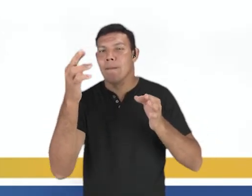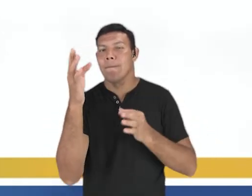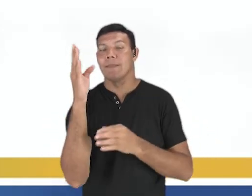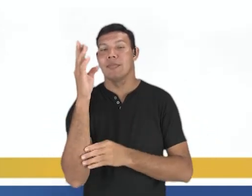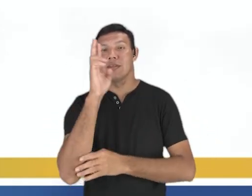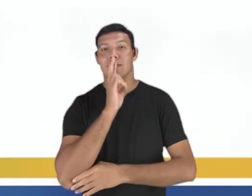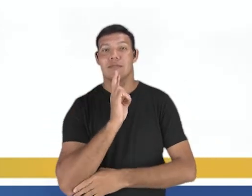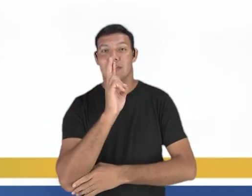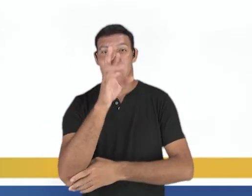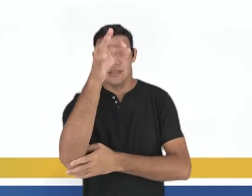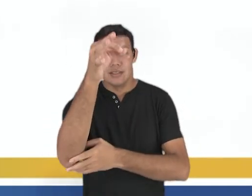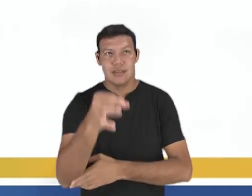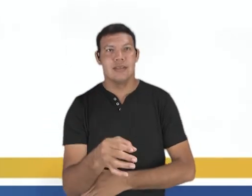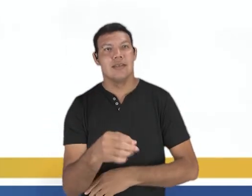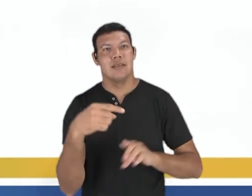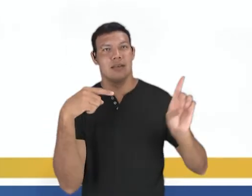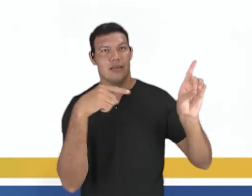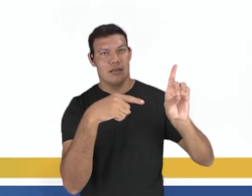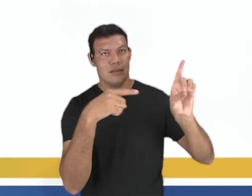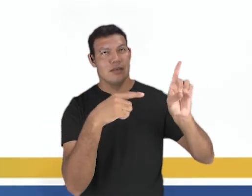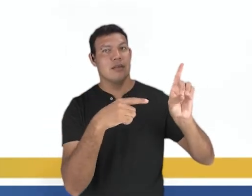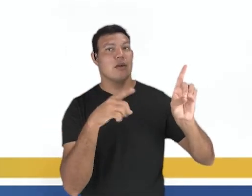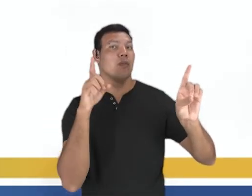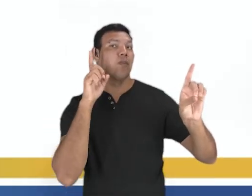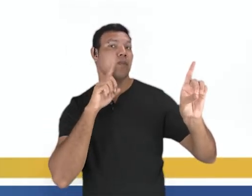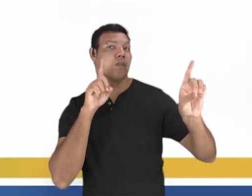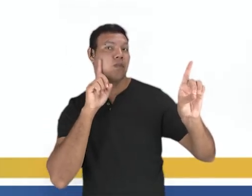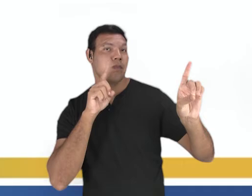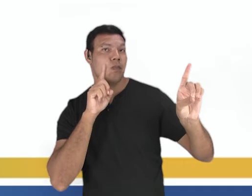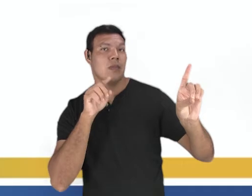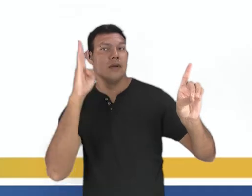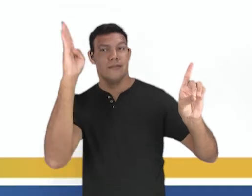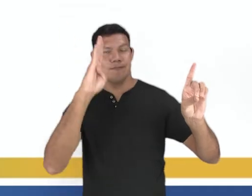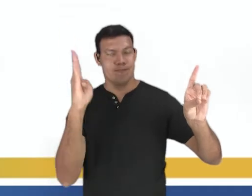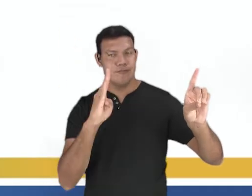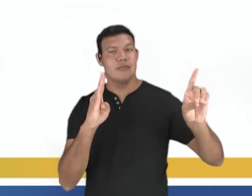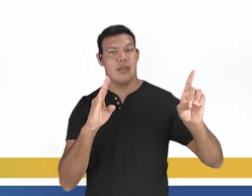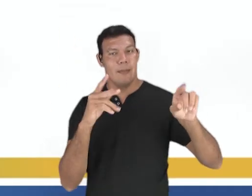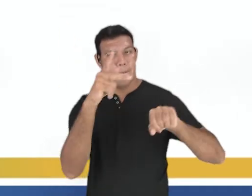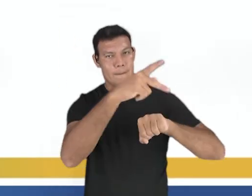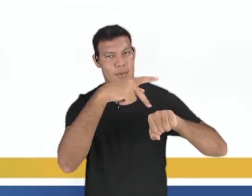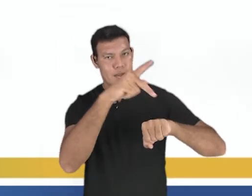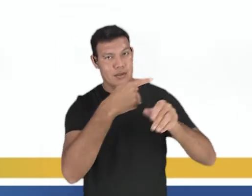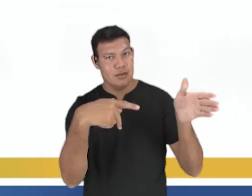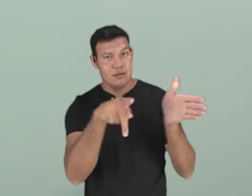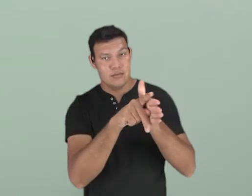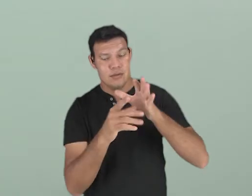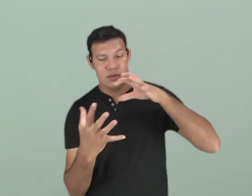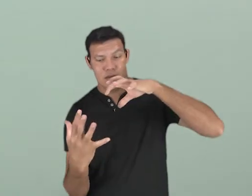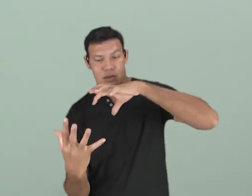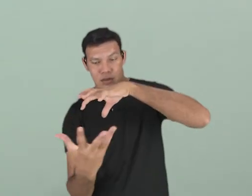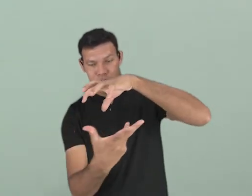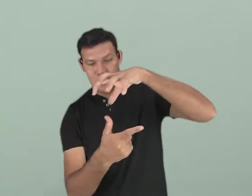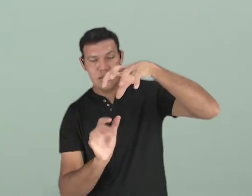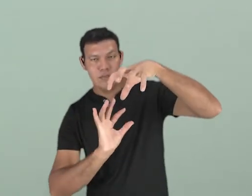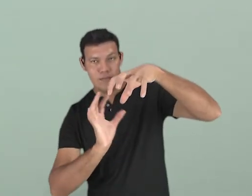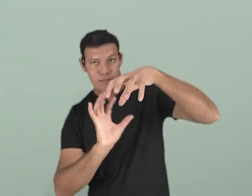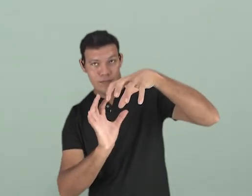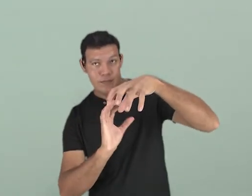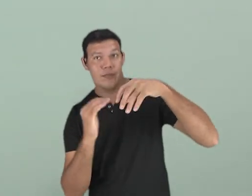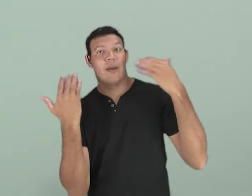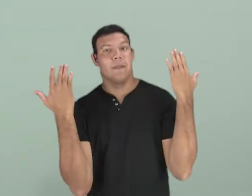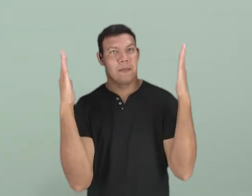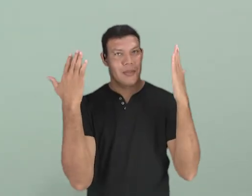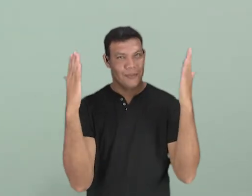de Greenwich, Estados Unidos e Brasil são países ocidentais. Muito bem, parabéns para quem acertou. Vamos